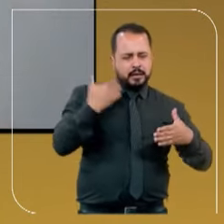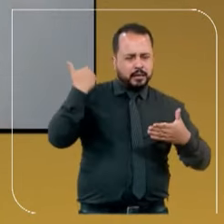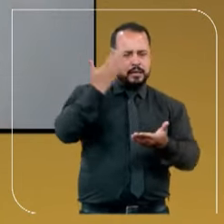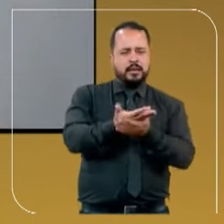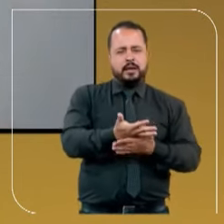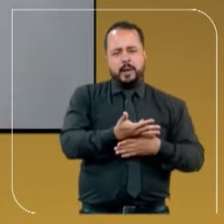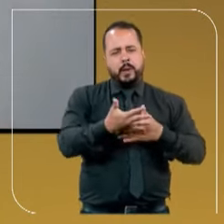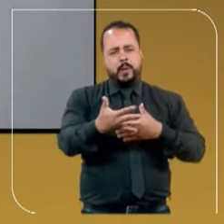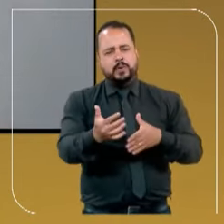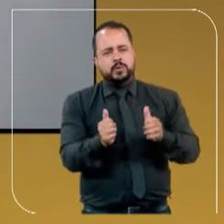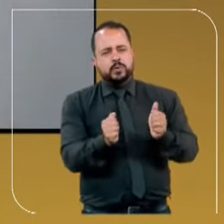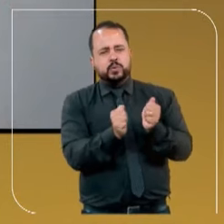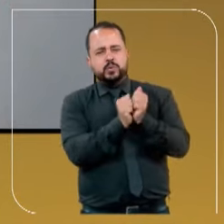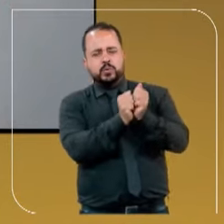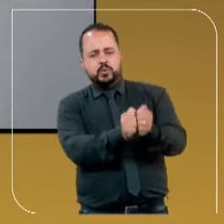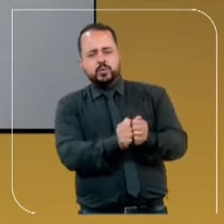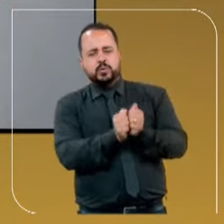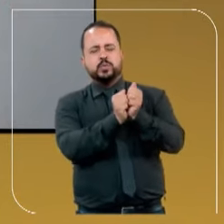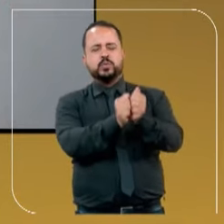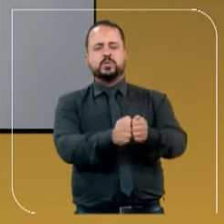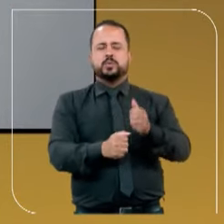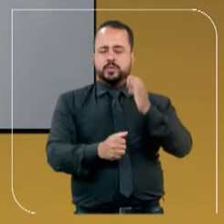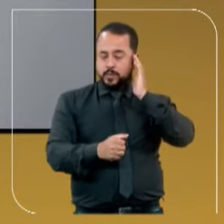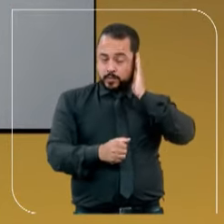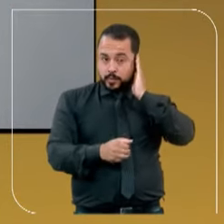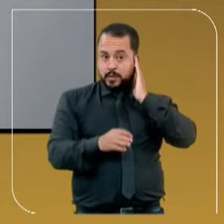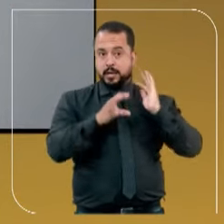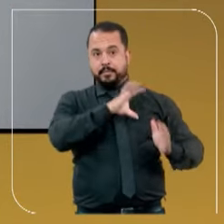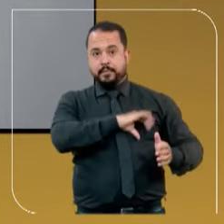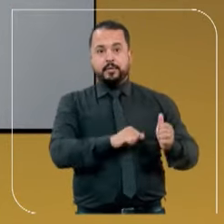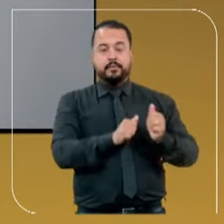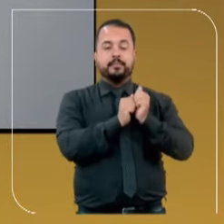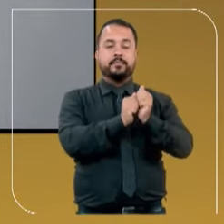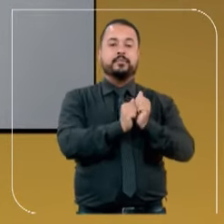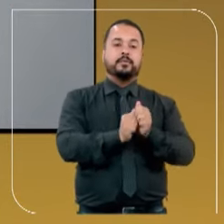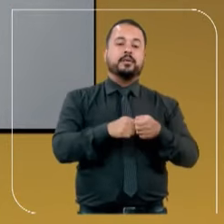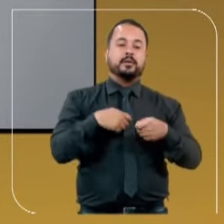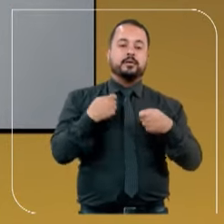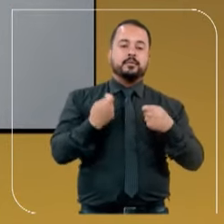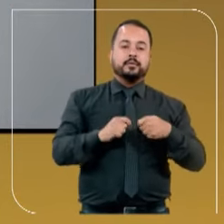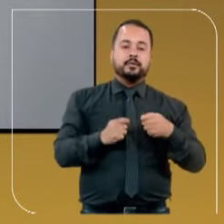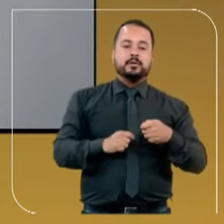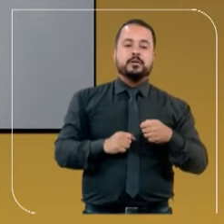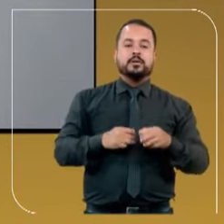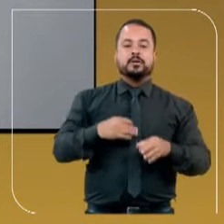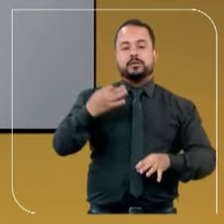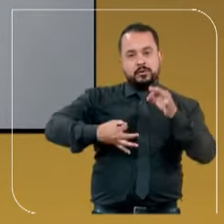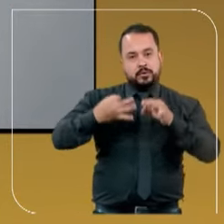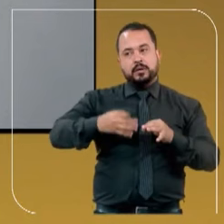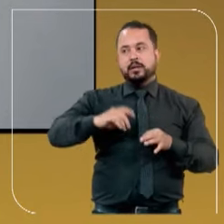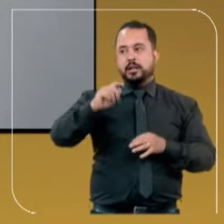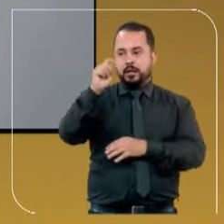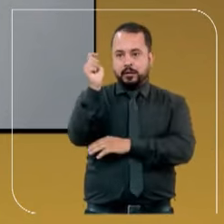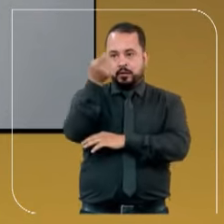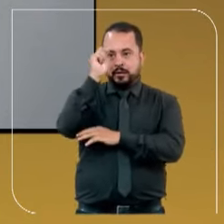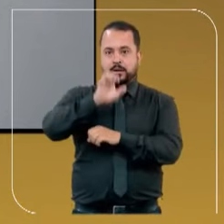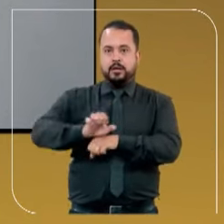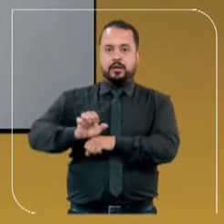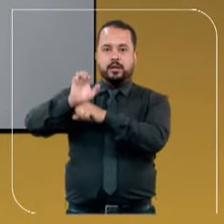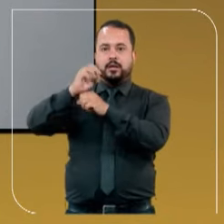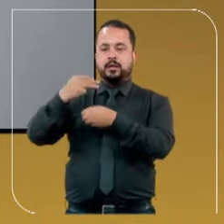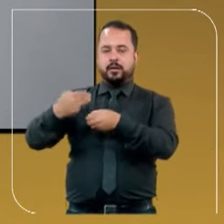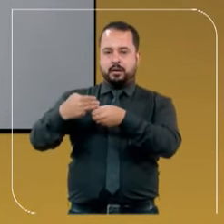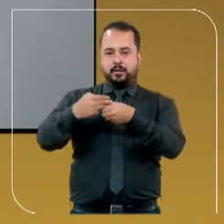profissional, quando eu fui a primeira investidura na sessão judiciária do Rio Grande do Sul, no município de